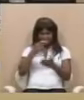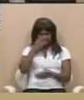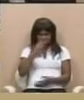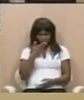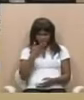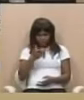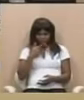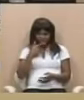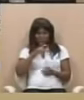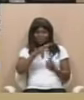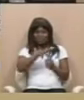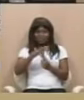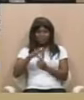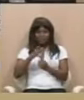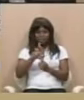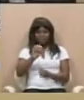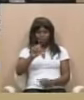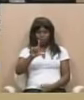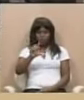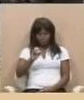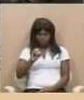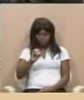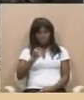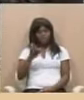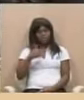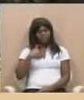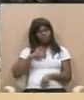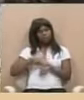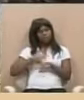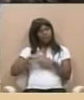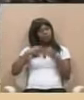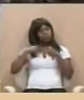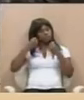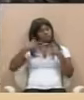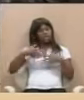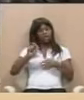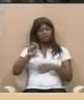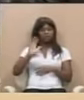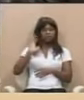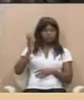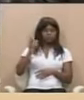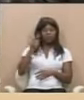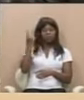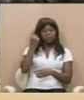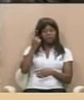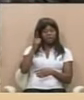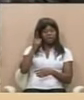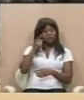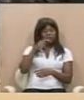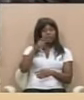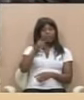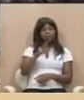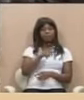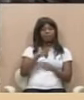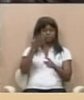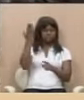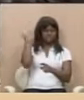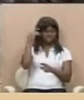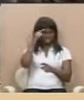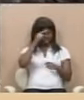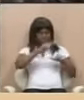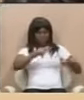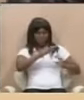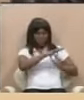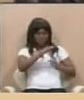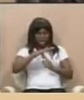Eu vou usar meu tempo para tentar explicar um pouquinho isso. Primeiro, para o Sérgio, lá, quando a Feira do Rolo estava numa